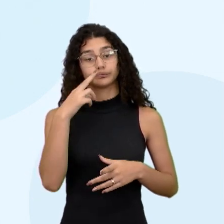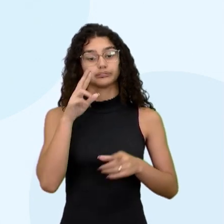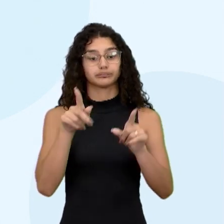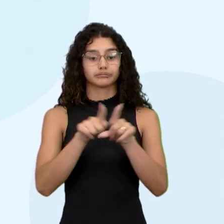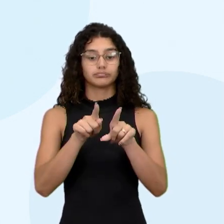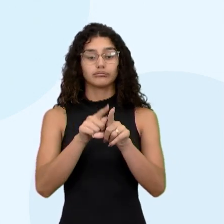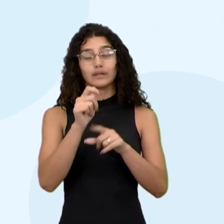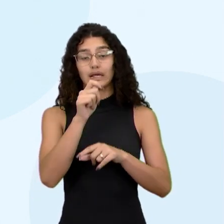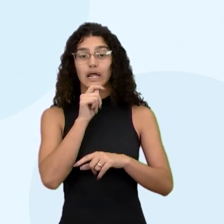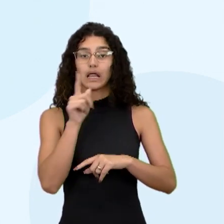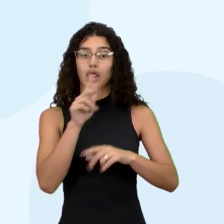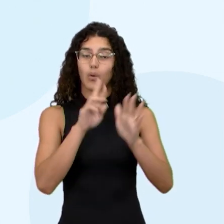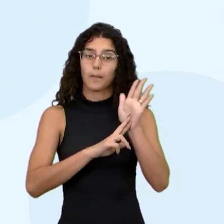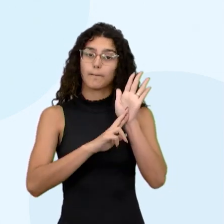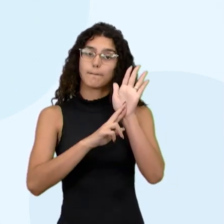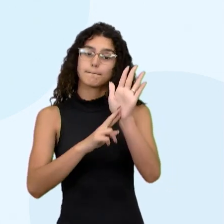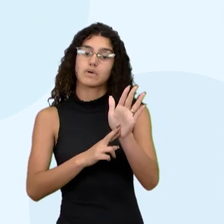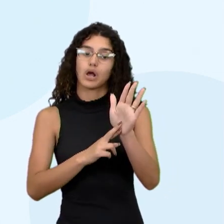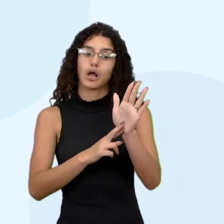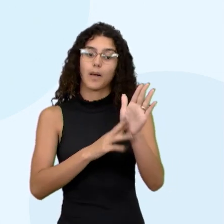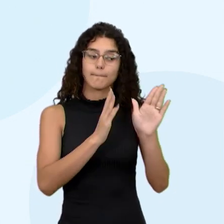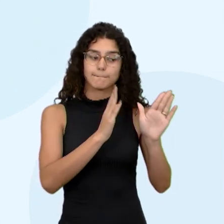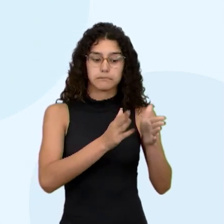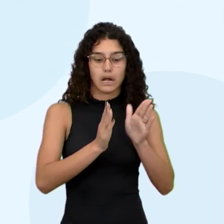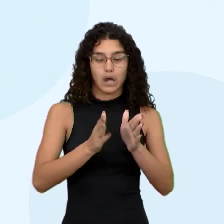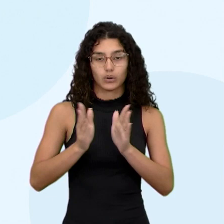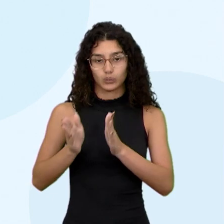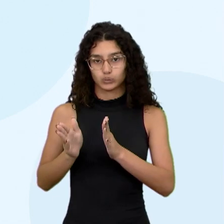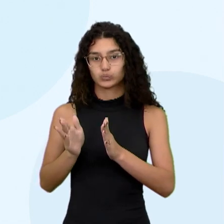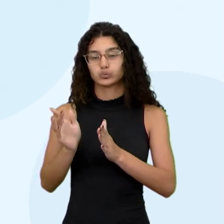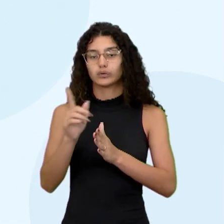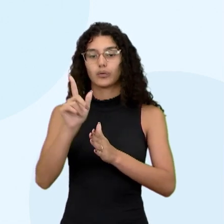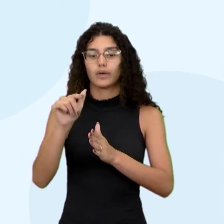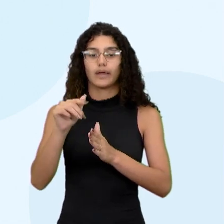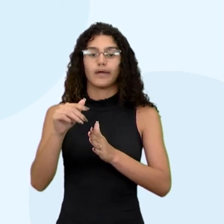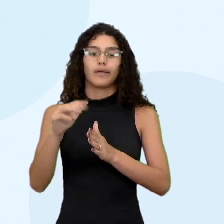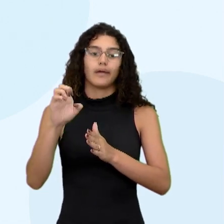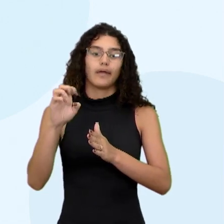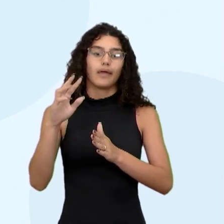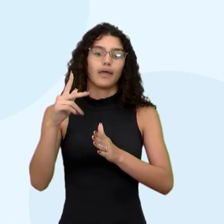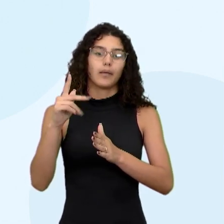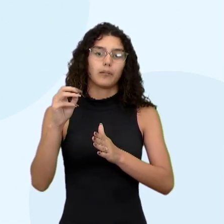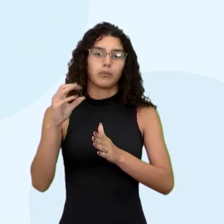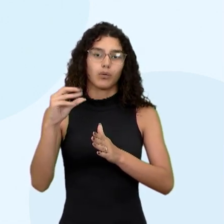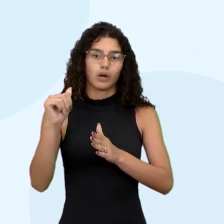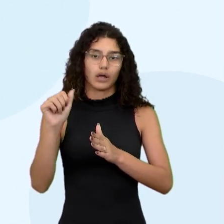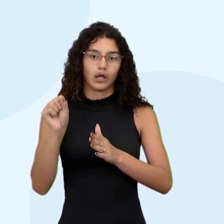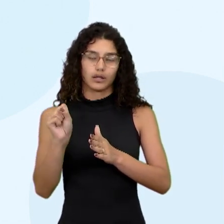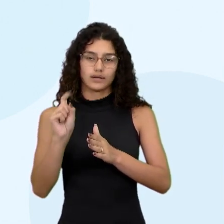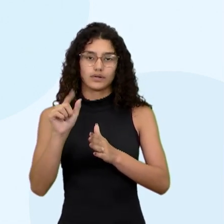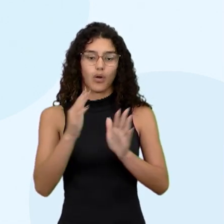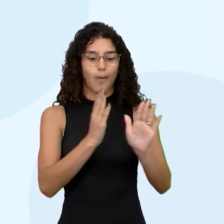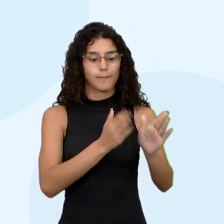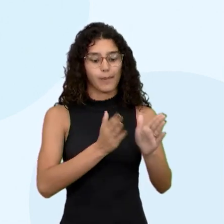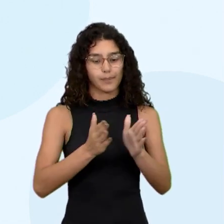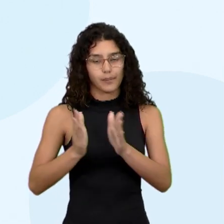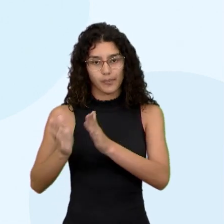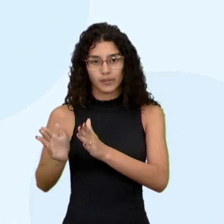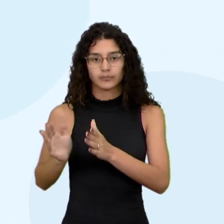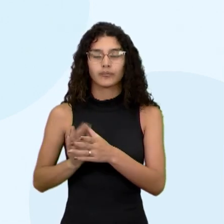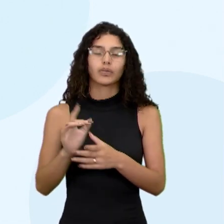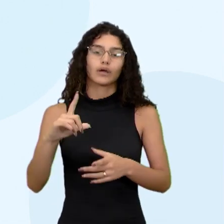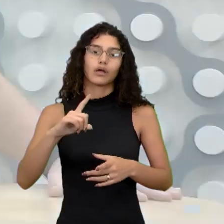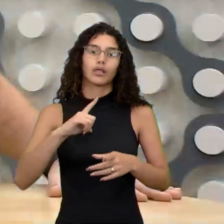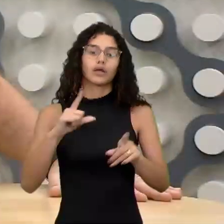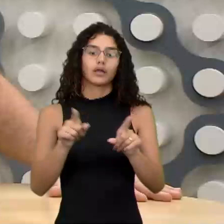ainda não aparece, né, não aparece períodos, né, não aparece épocas, né, e estamos aí numa faixa aí de em